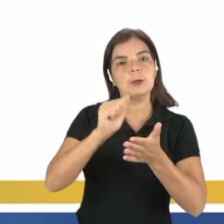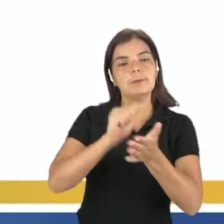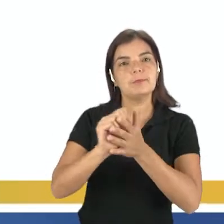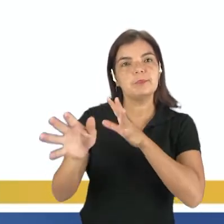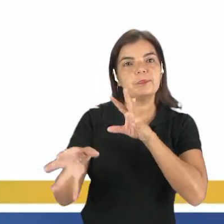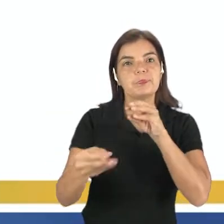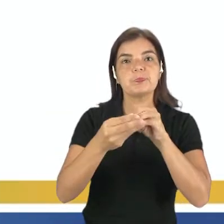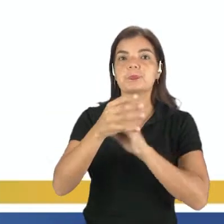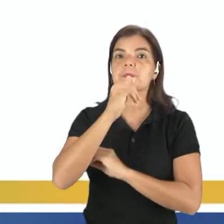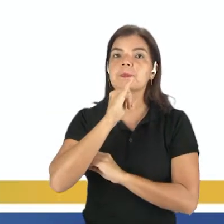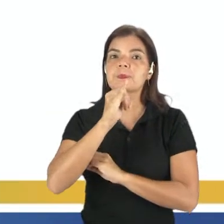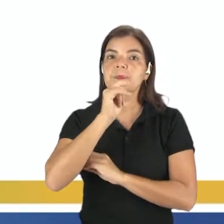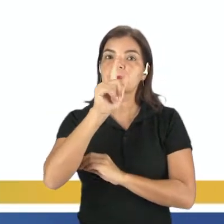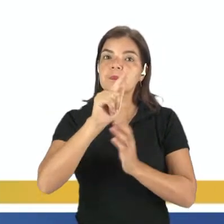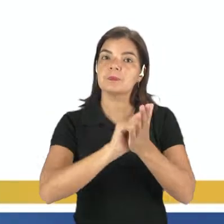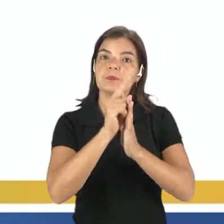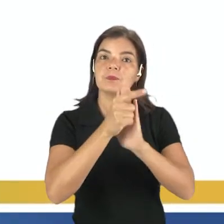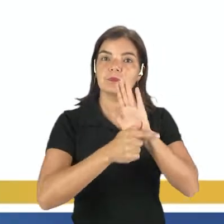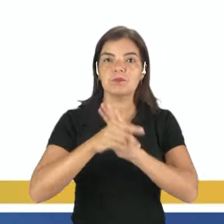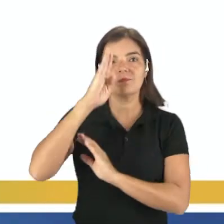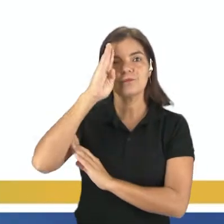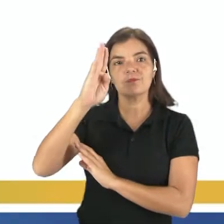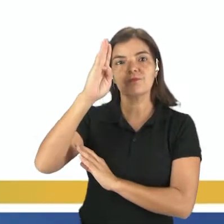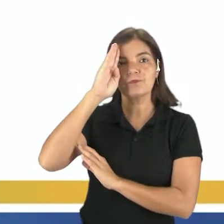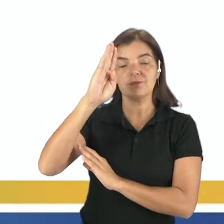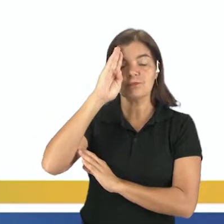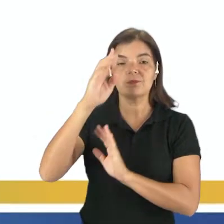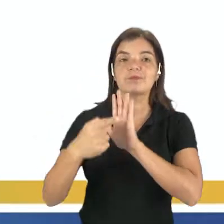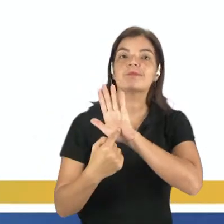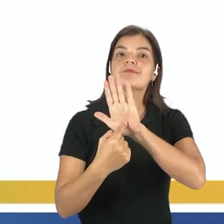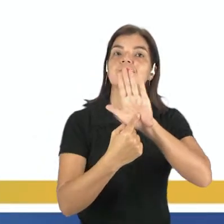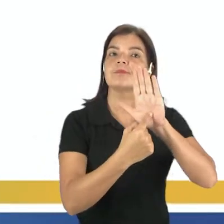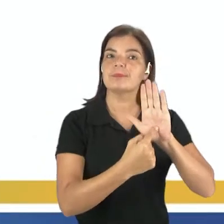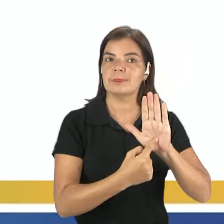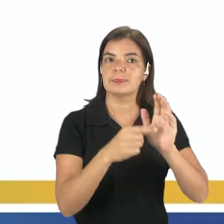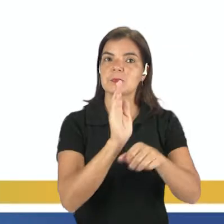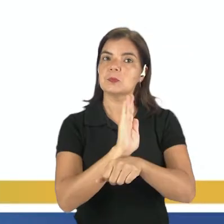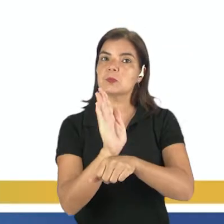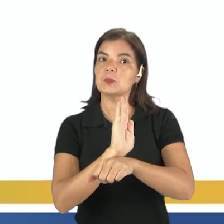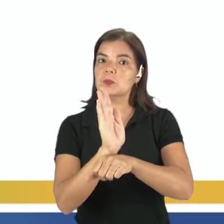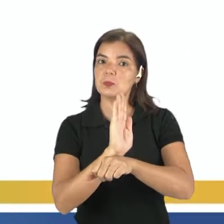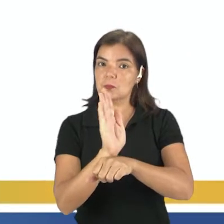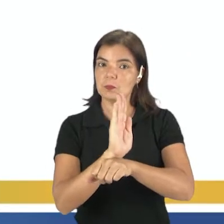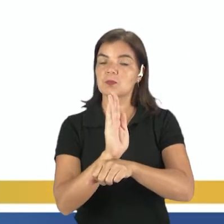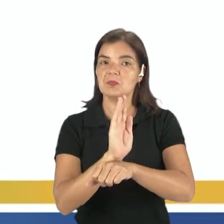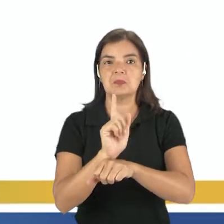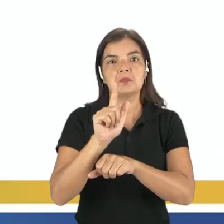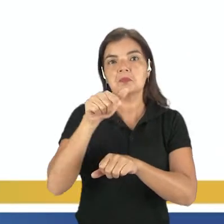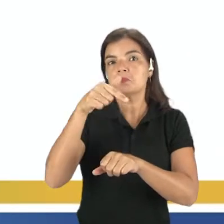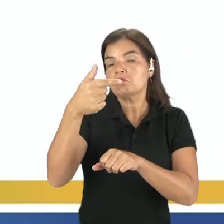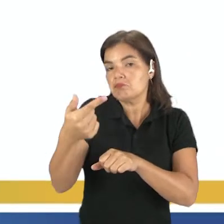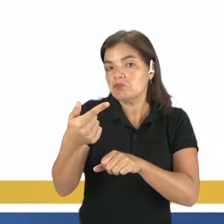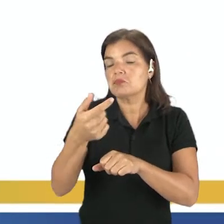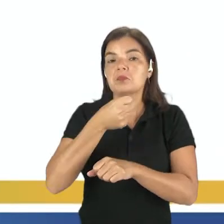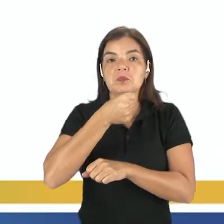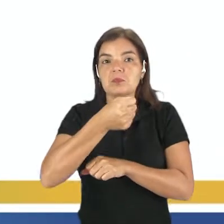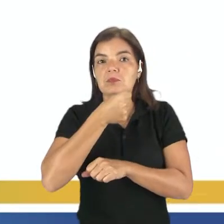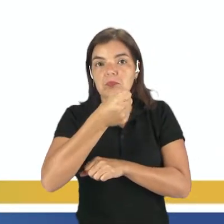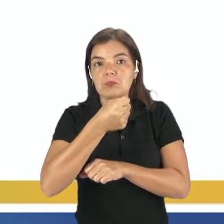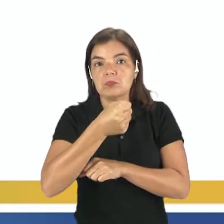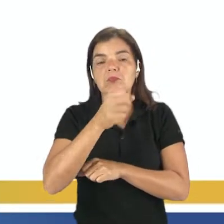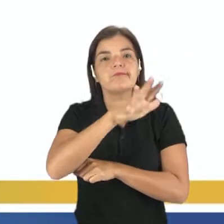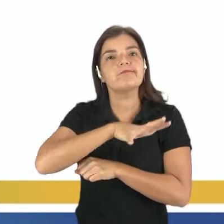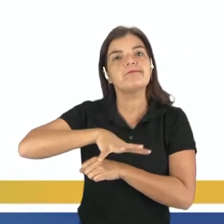da sinopse, por exemplo, é um gênero cuja principal função é apresentar, seja um filme, documentário, em